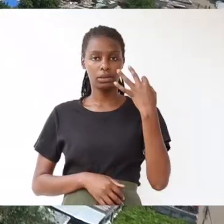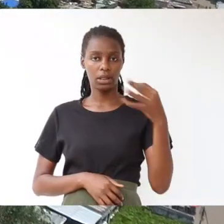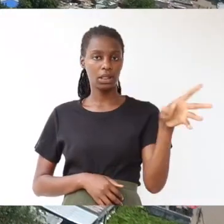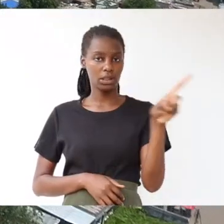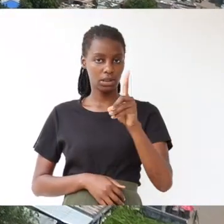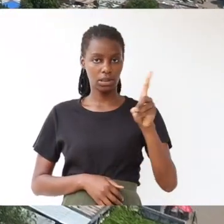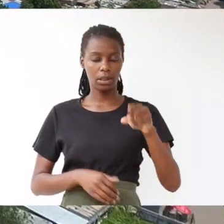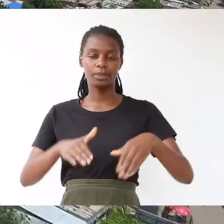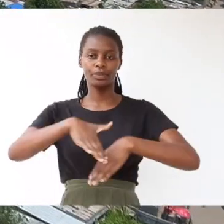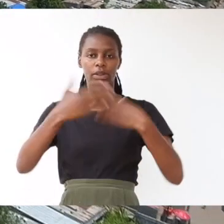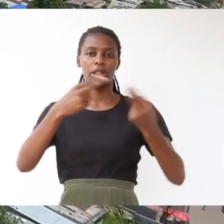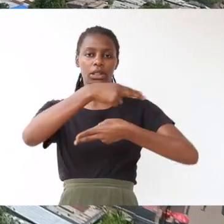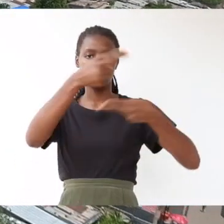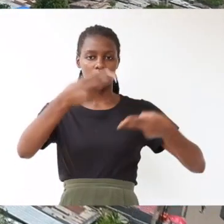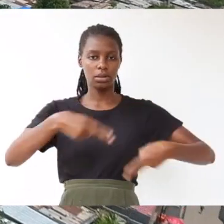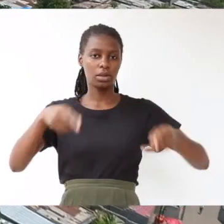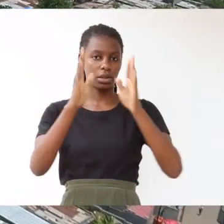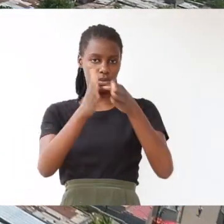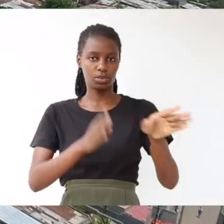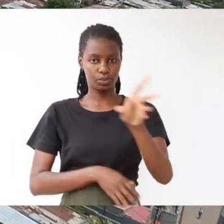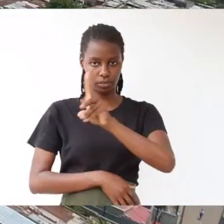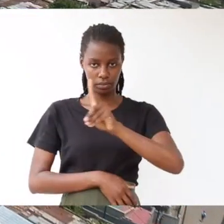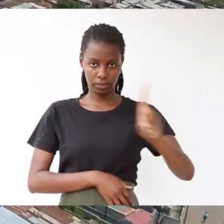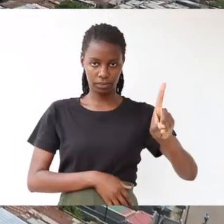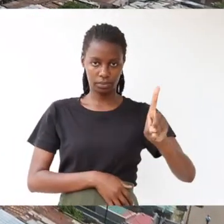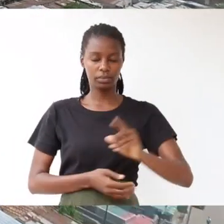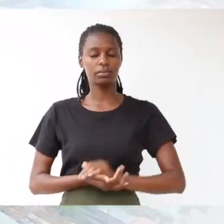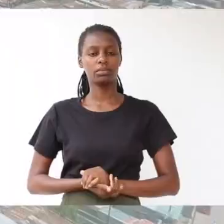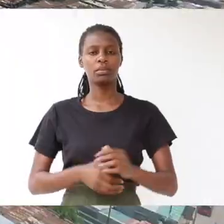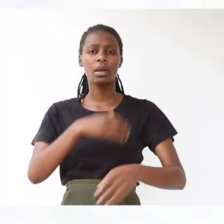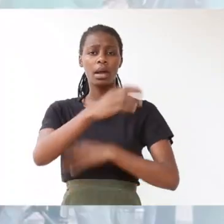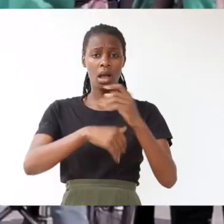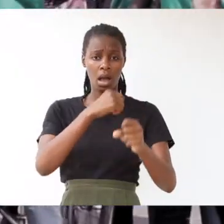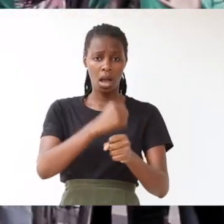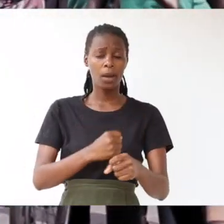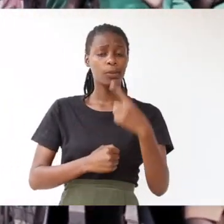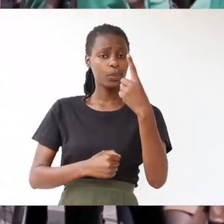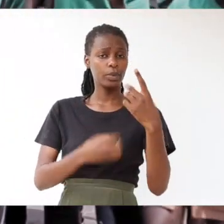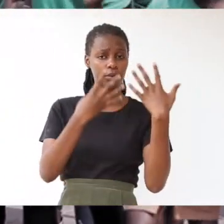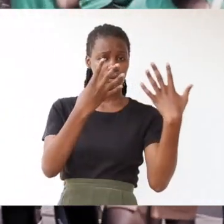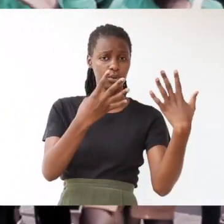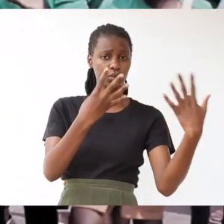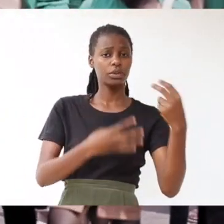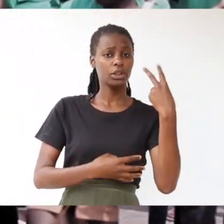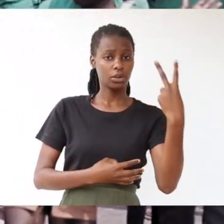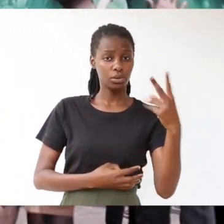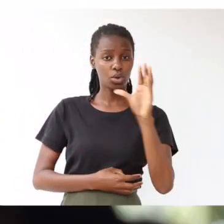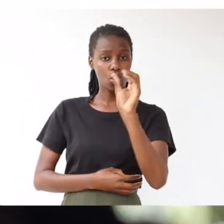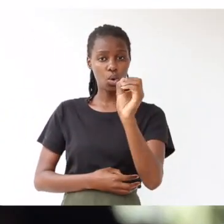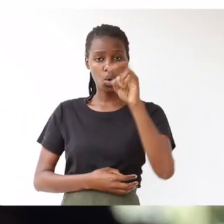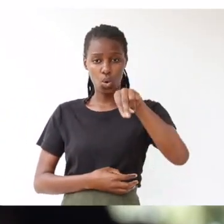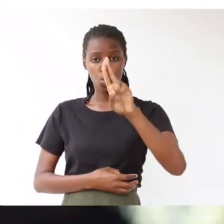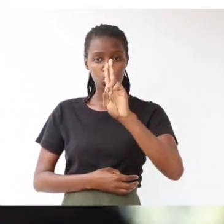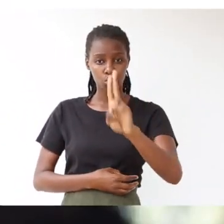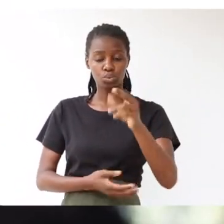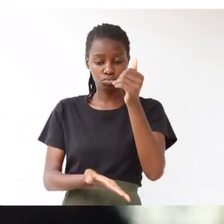3 de dezembro, Dia Internacional das Pessoas com Deficiência. Em 1992, a Organização das